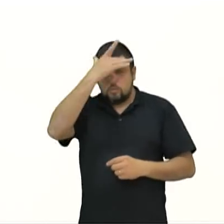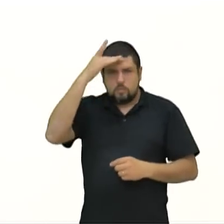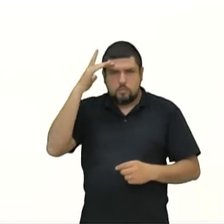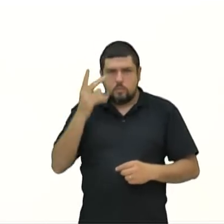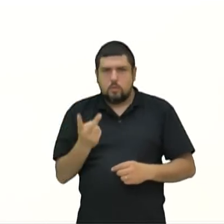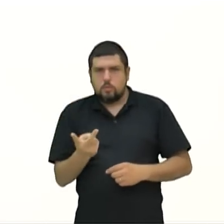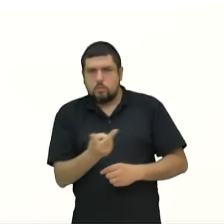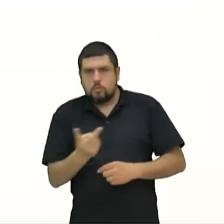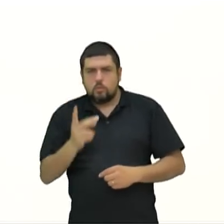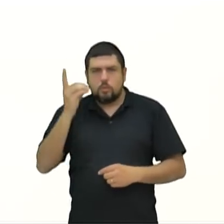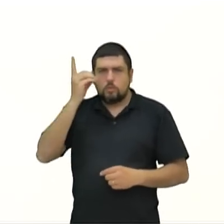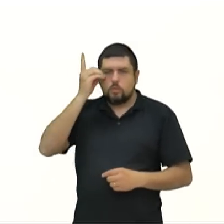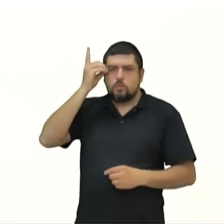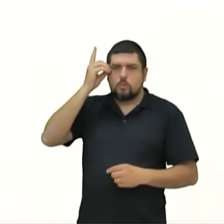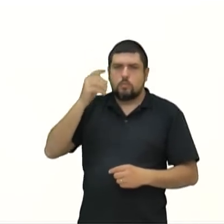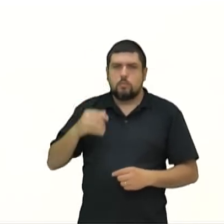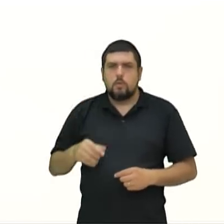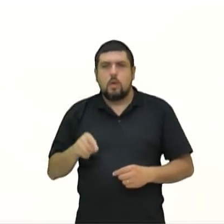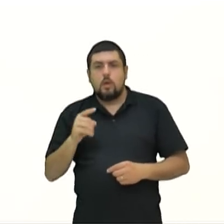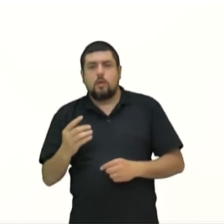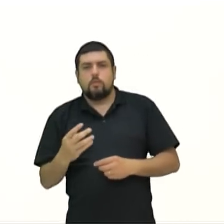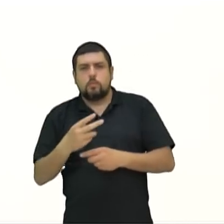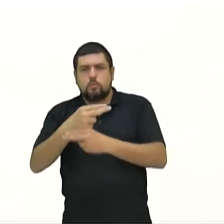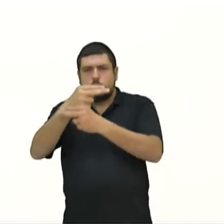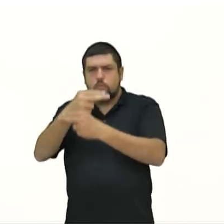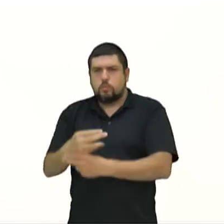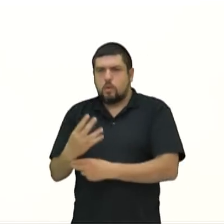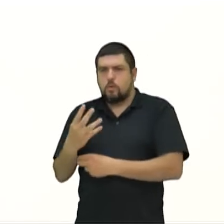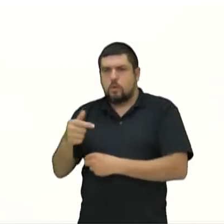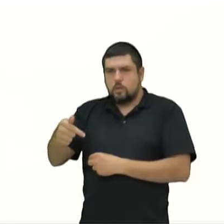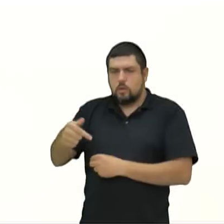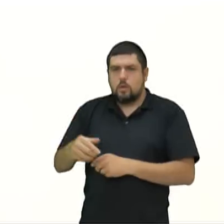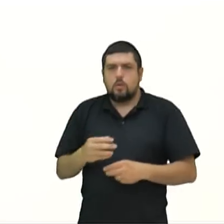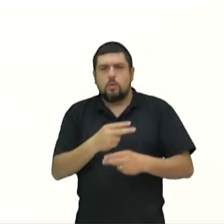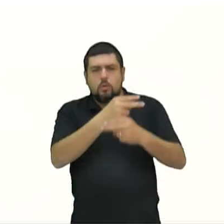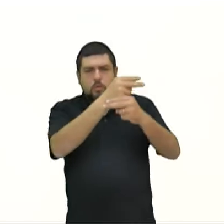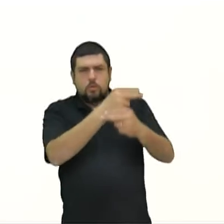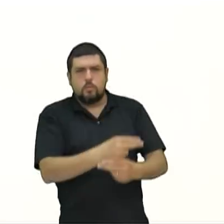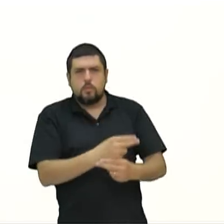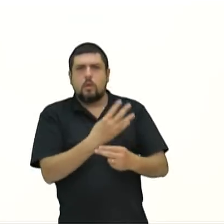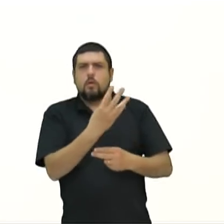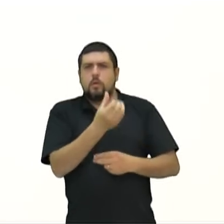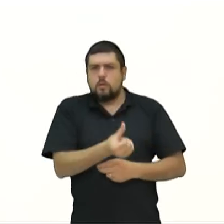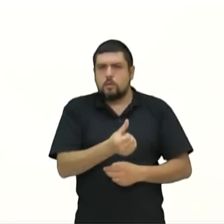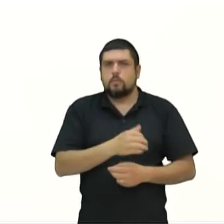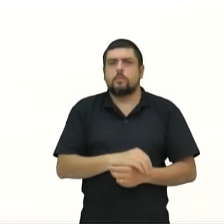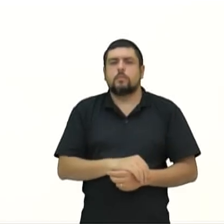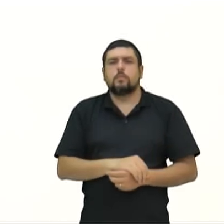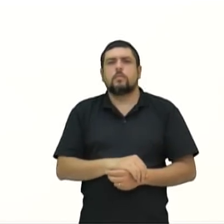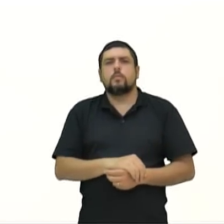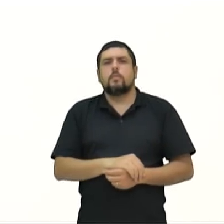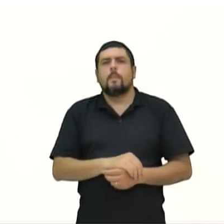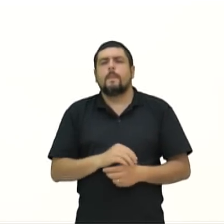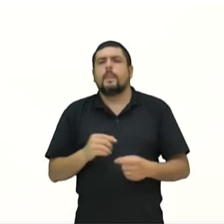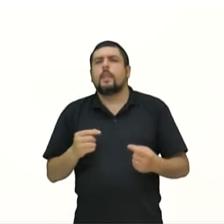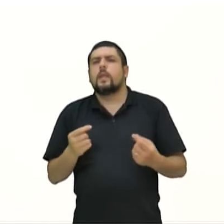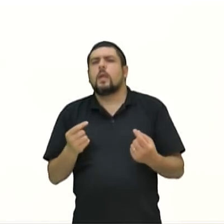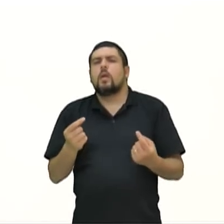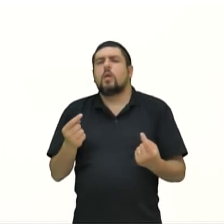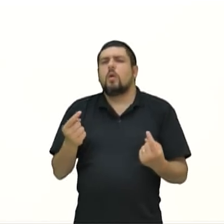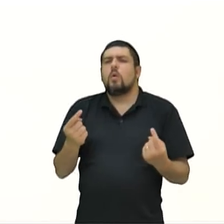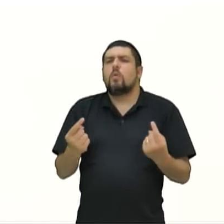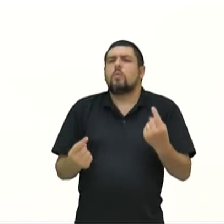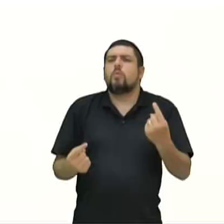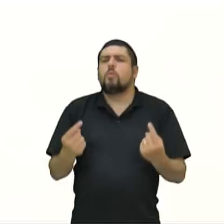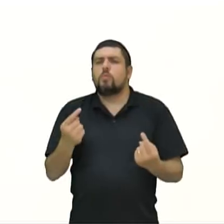Down, um com 47 cromossomos e o outro com 46 cromossomos. Assinale a alternativa que apresenta o tipo